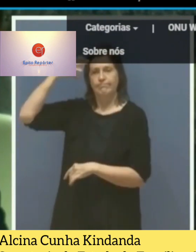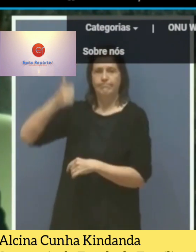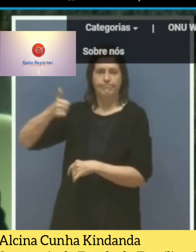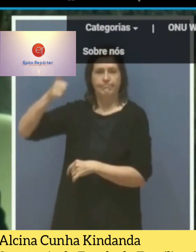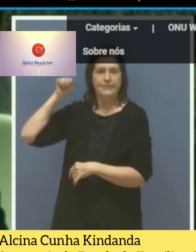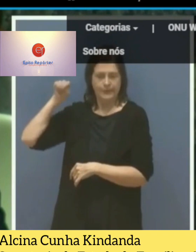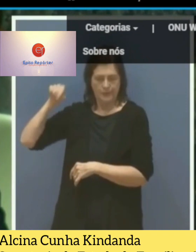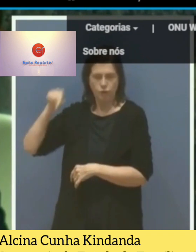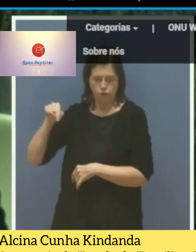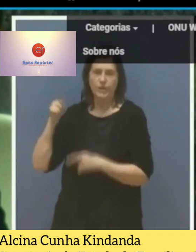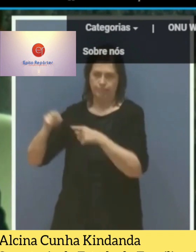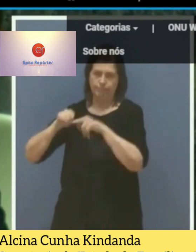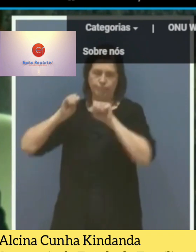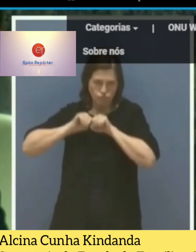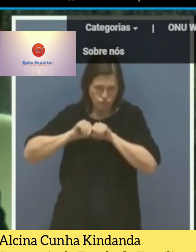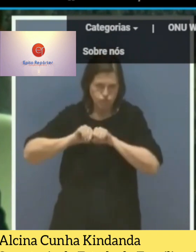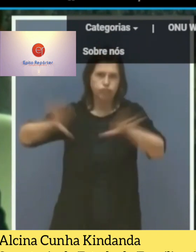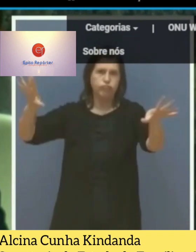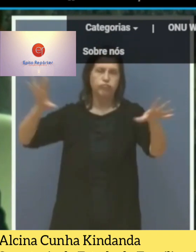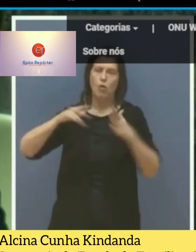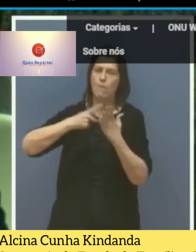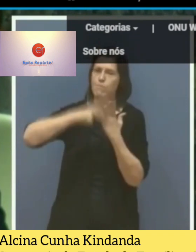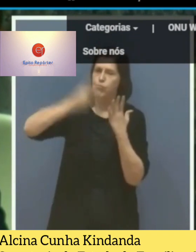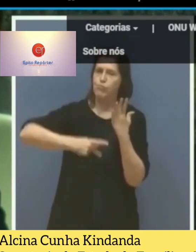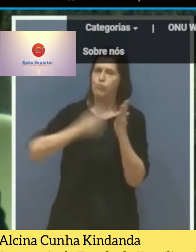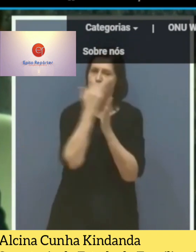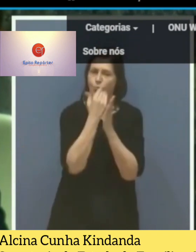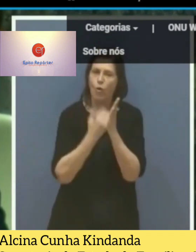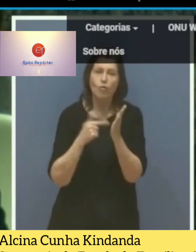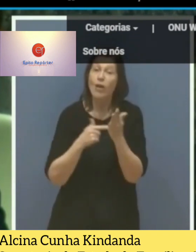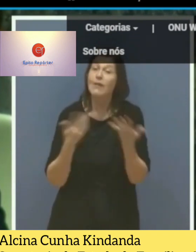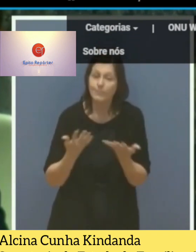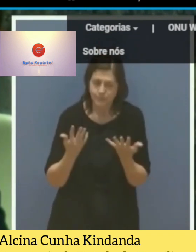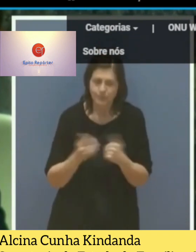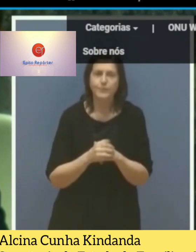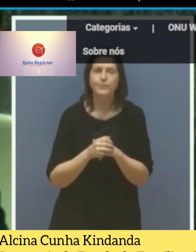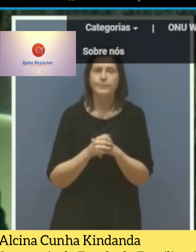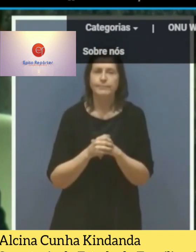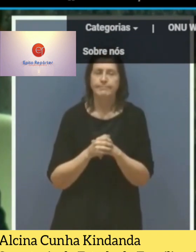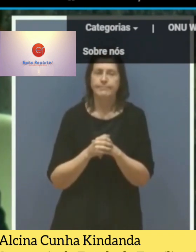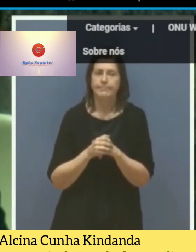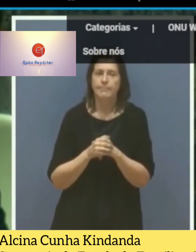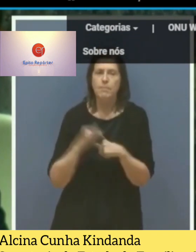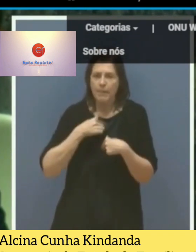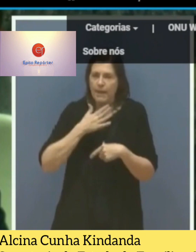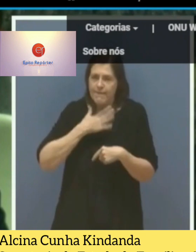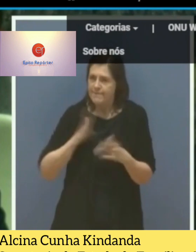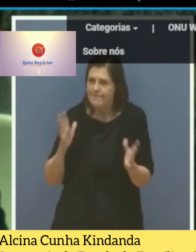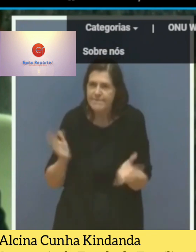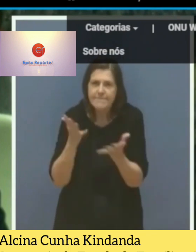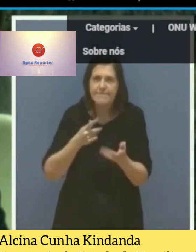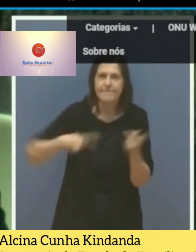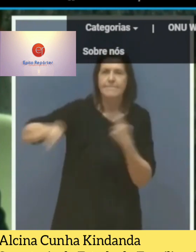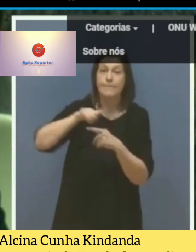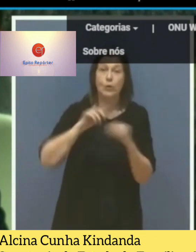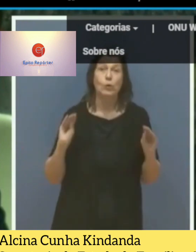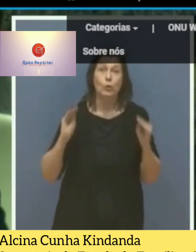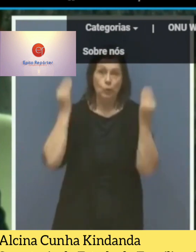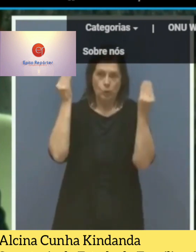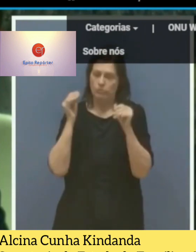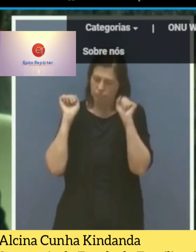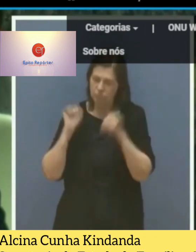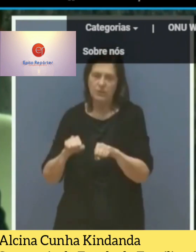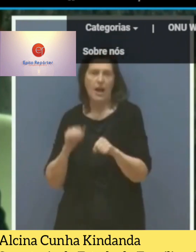e inserção de pessoas com deficiência praticar em desporto em colaboração como movimento paralímpico angolano